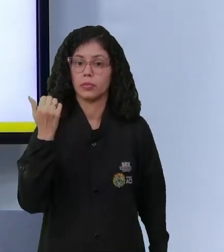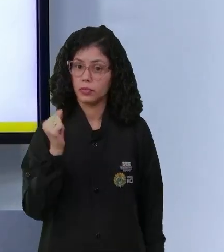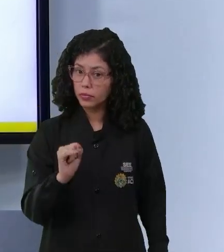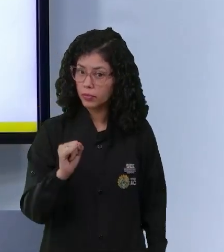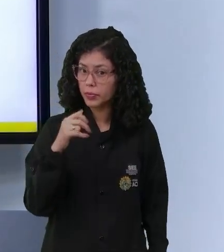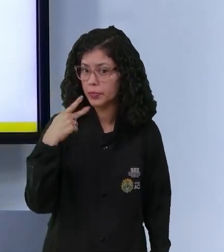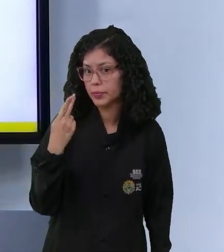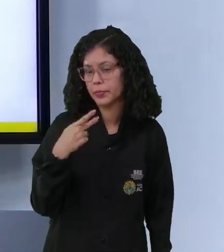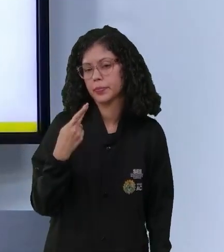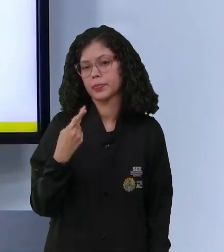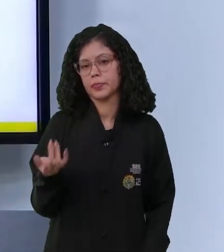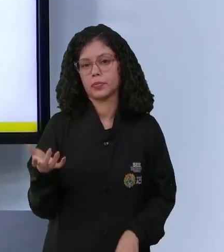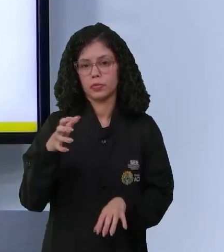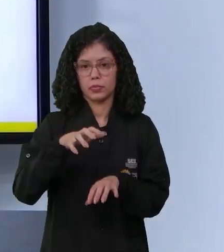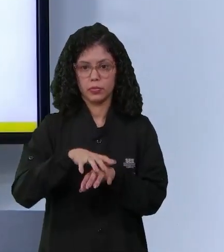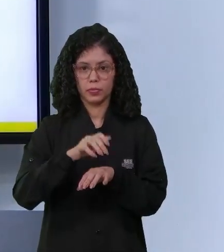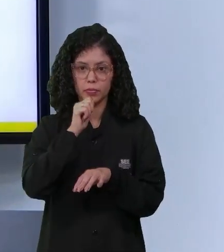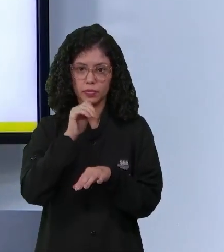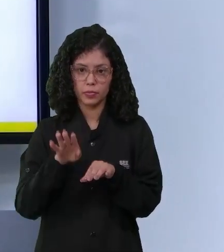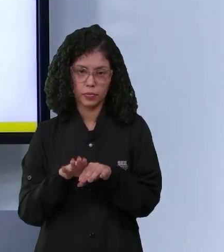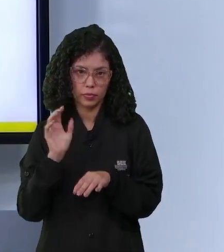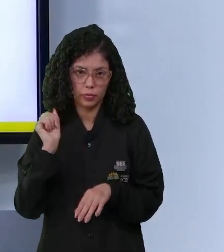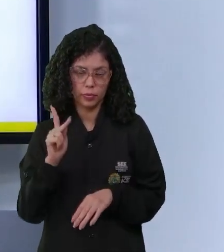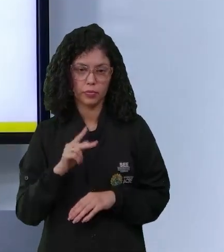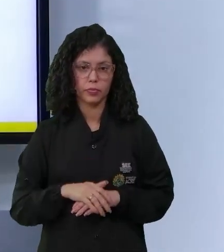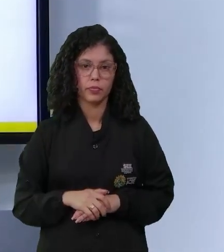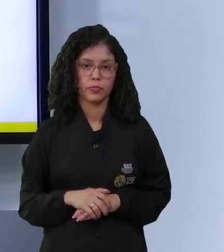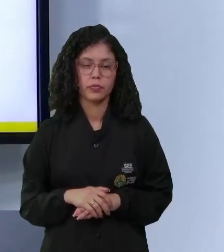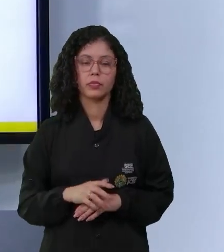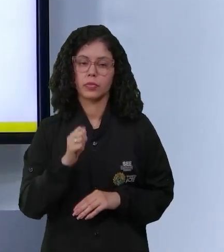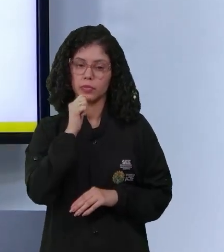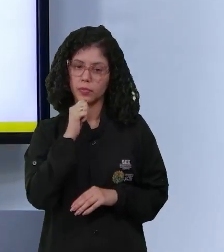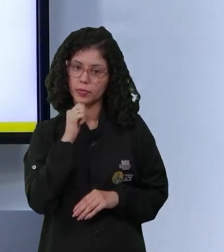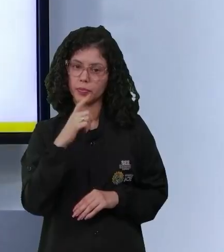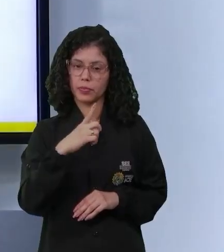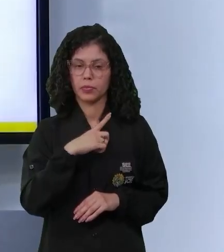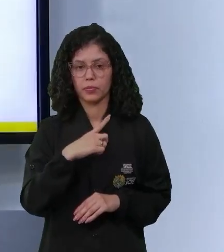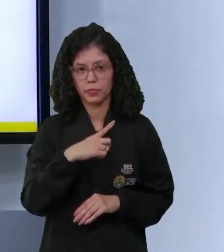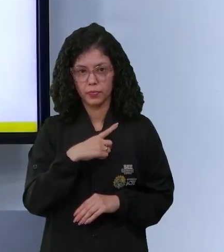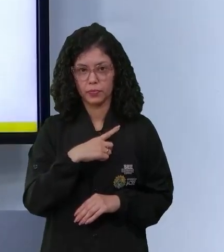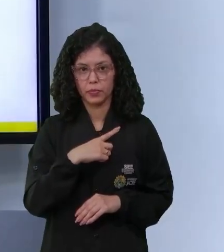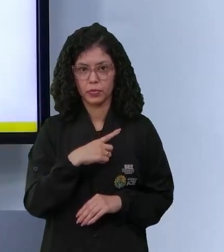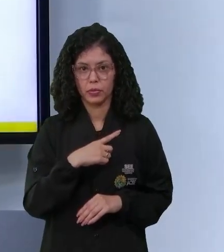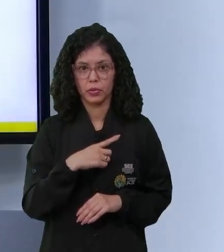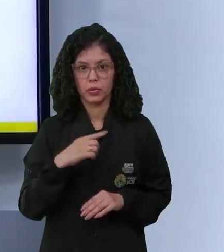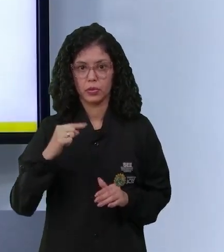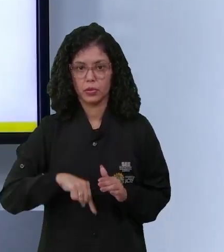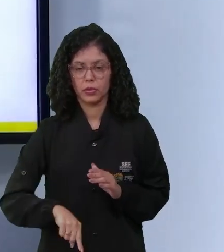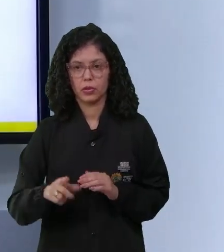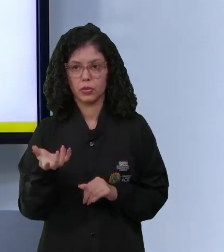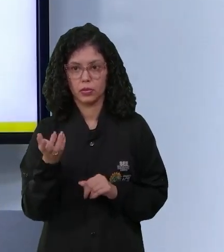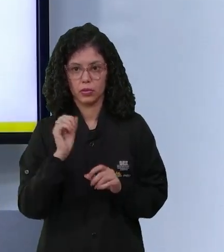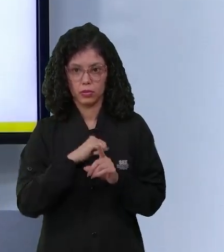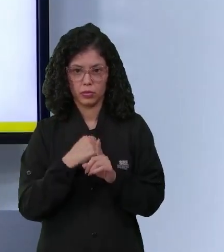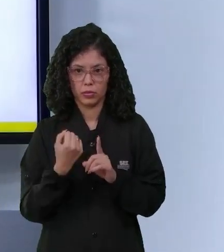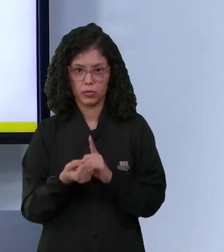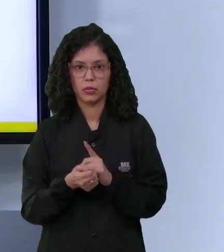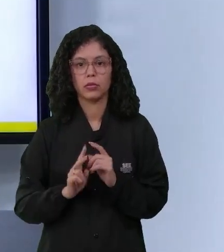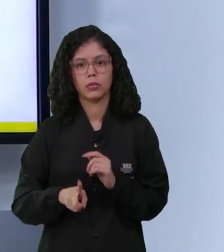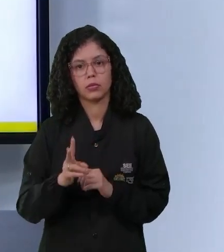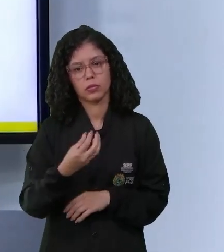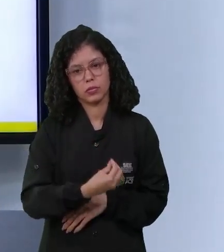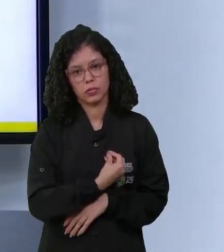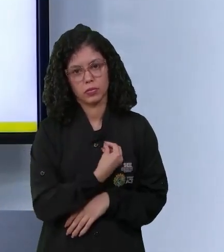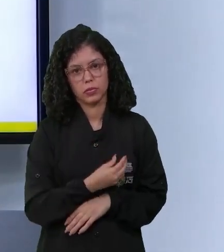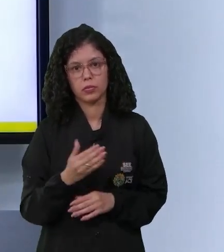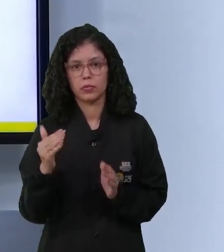falarmos da colonização. Os resquícios da colonização ficaram na nossa sociedade e estão presentes